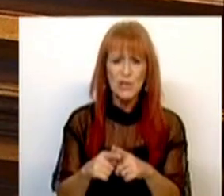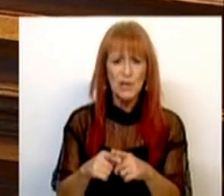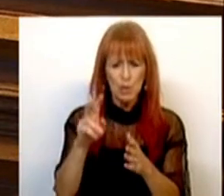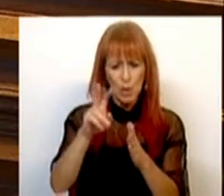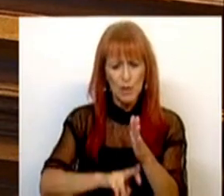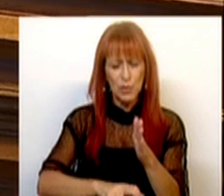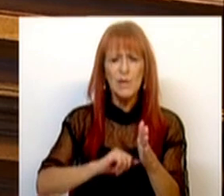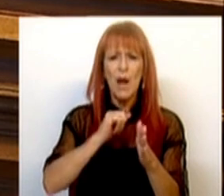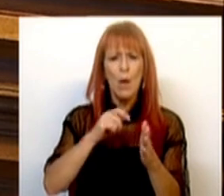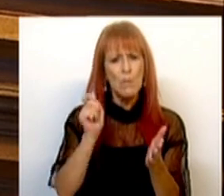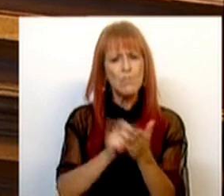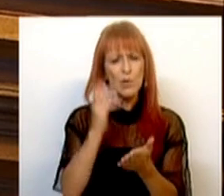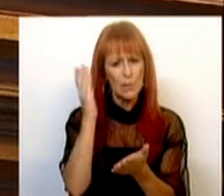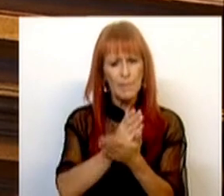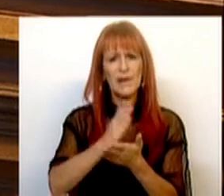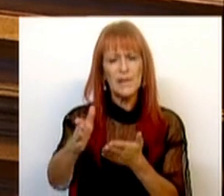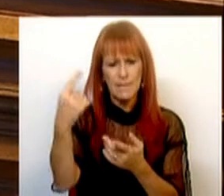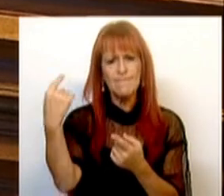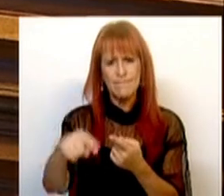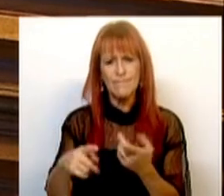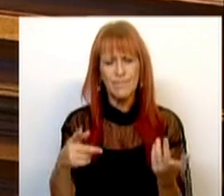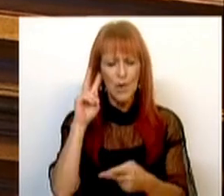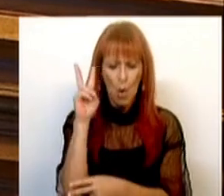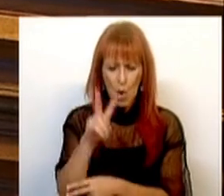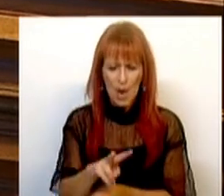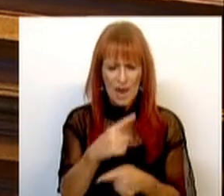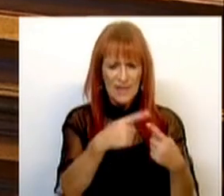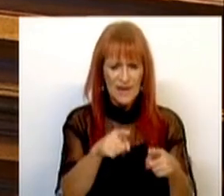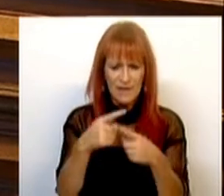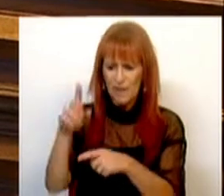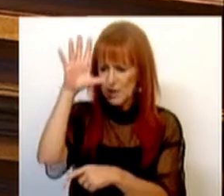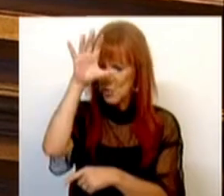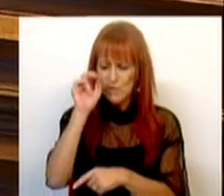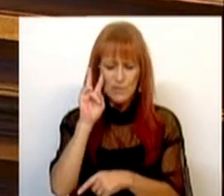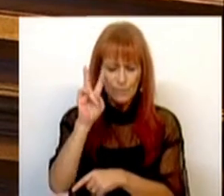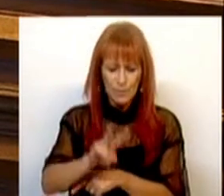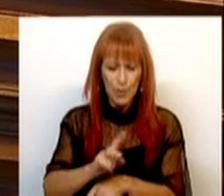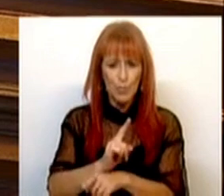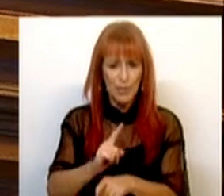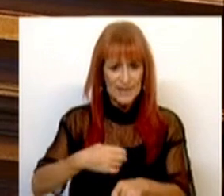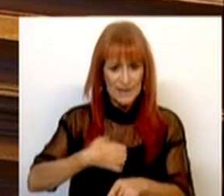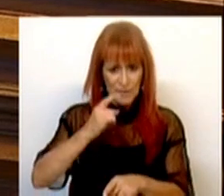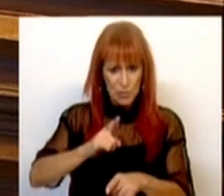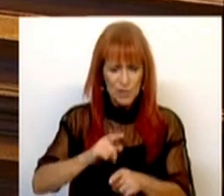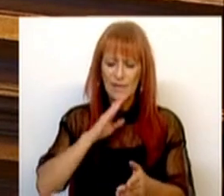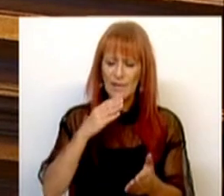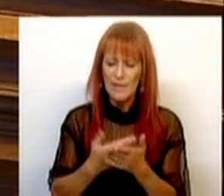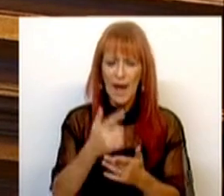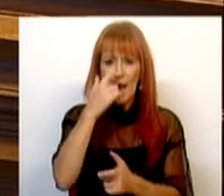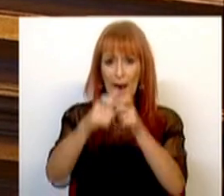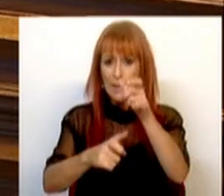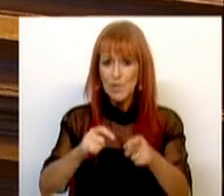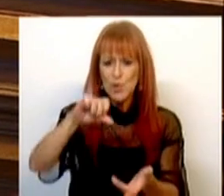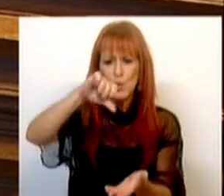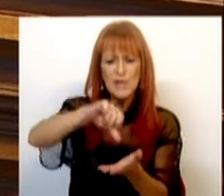este relatório é sempre um ponto de partida, para o olhar dos diferentes governos. Porque isto significa colocar as